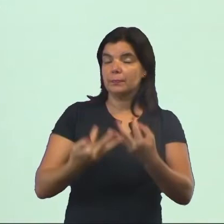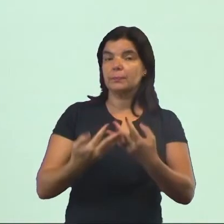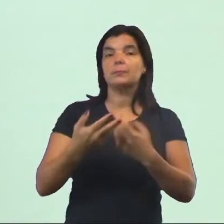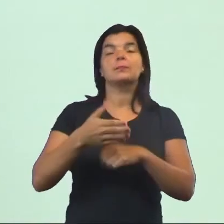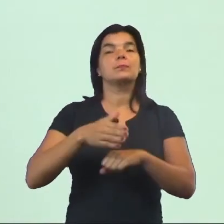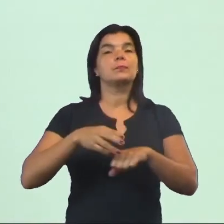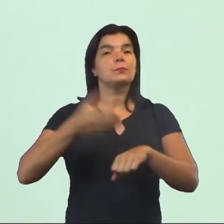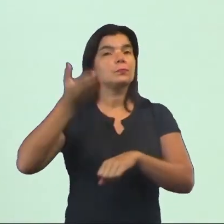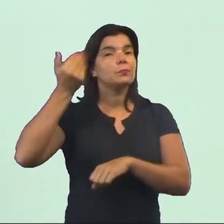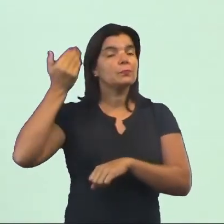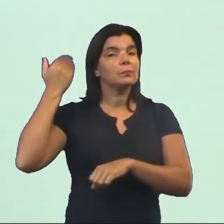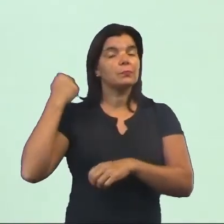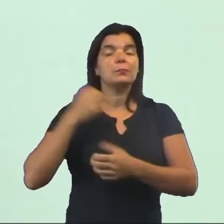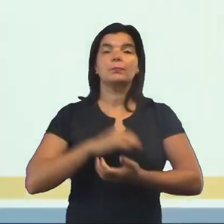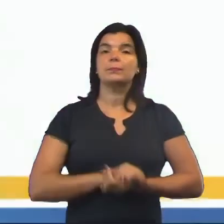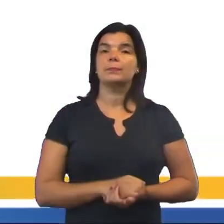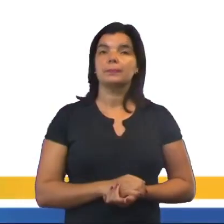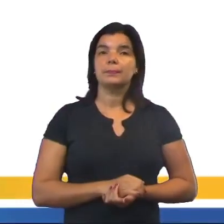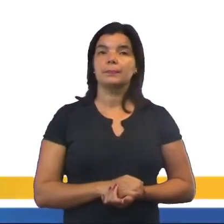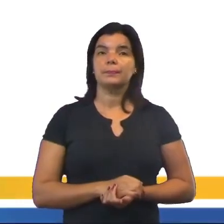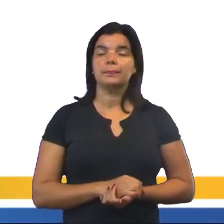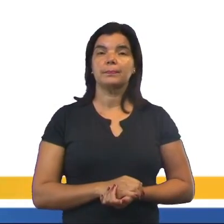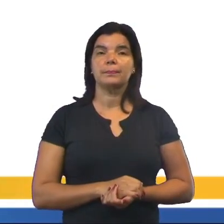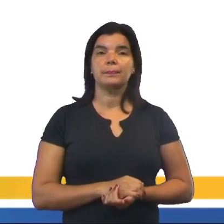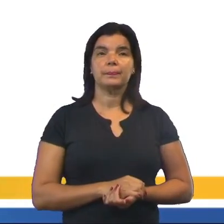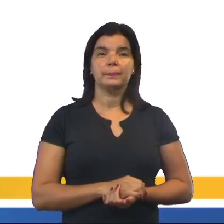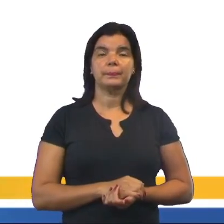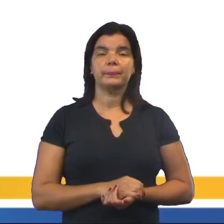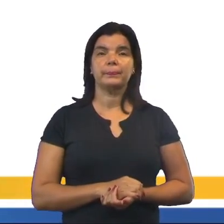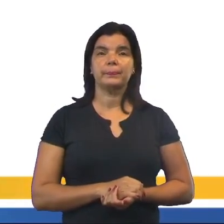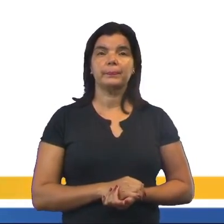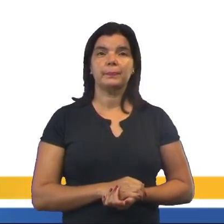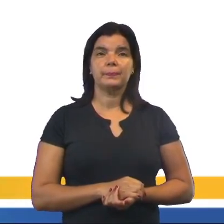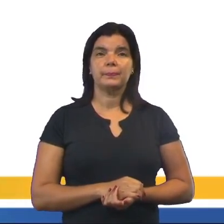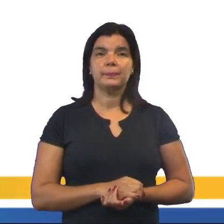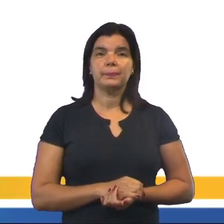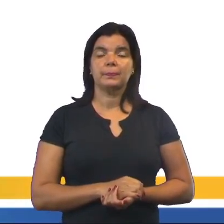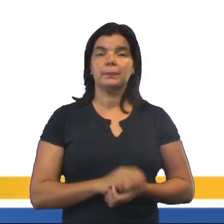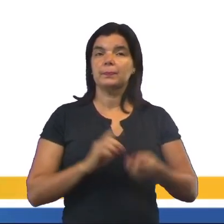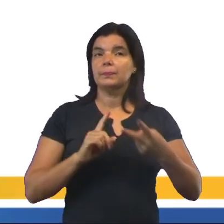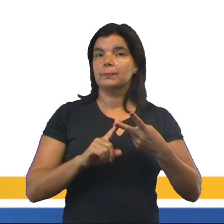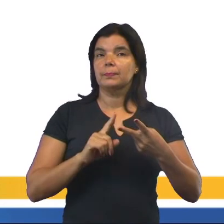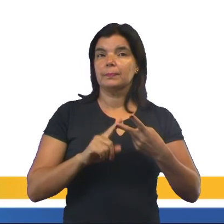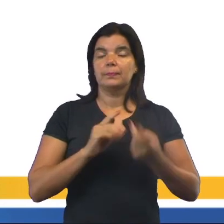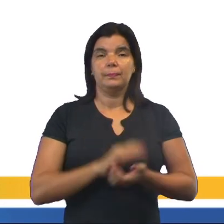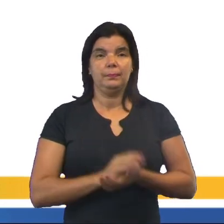de passado. Neste caso, yesterday. Mais uma.